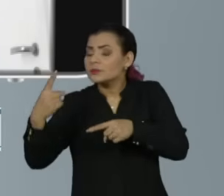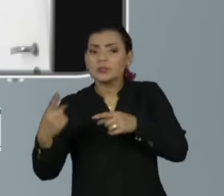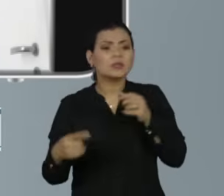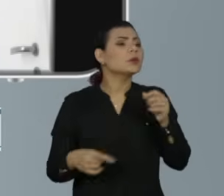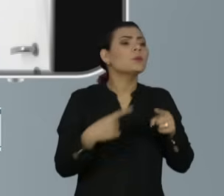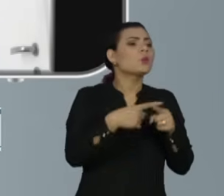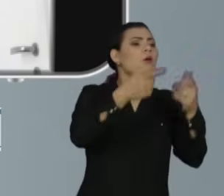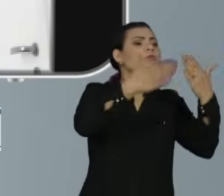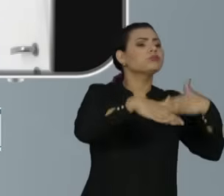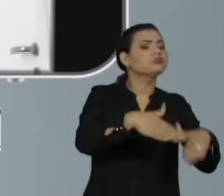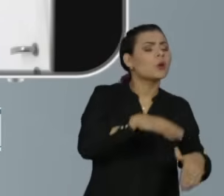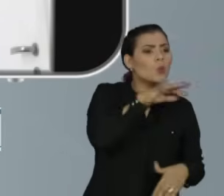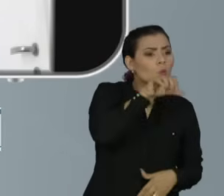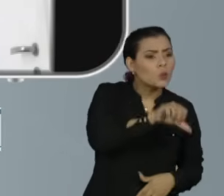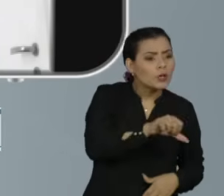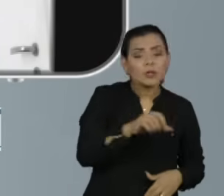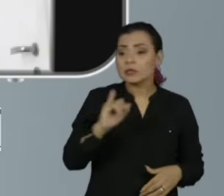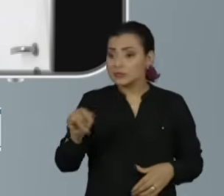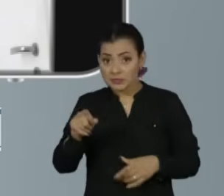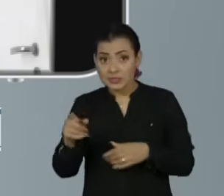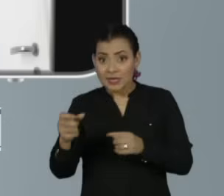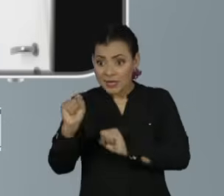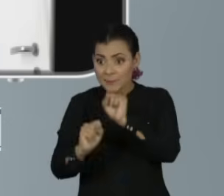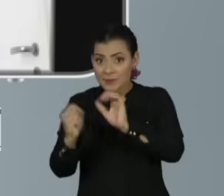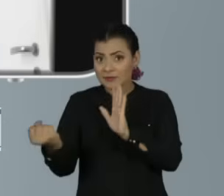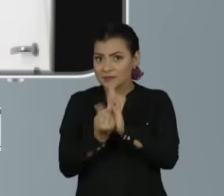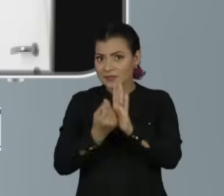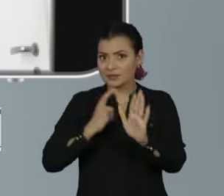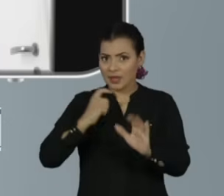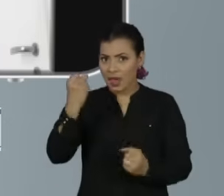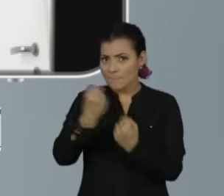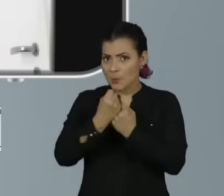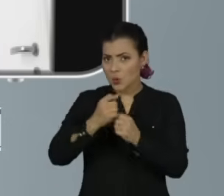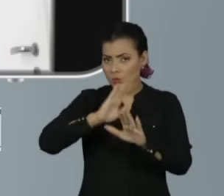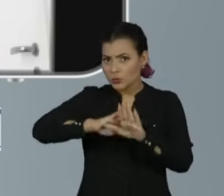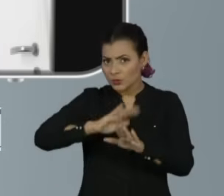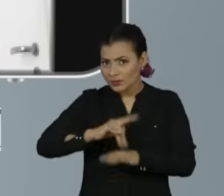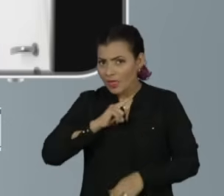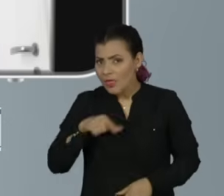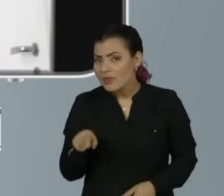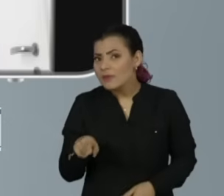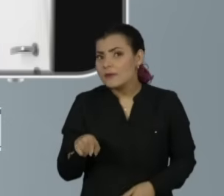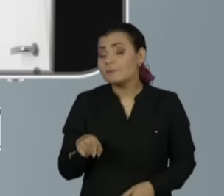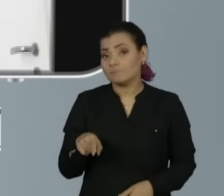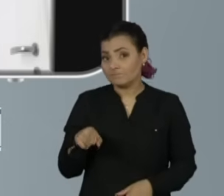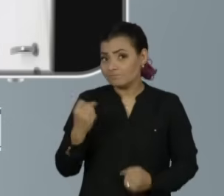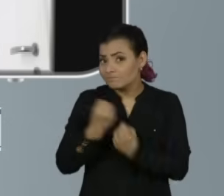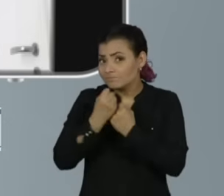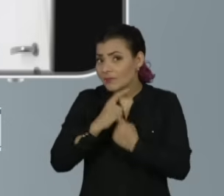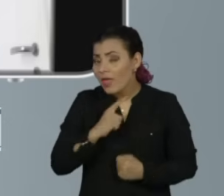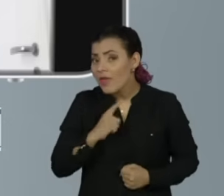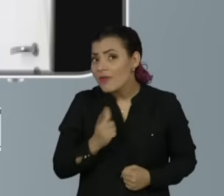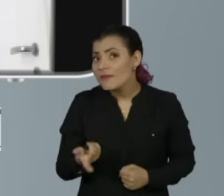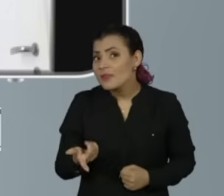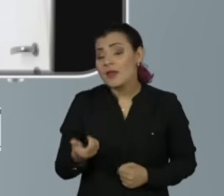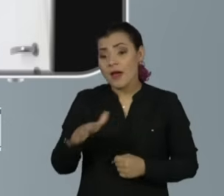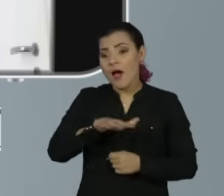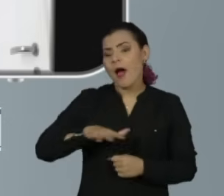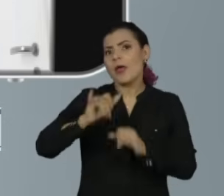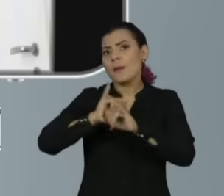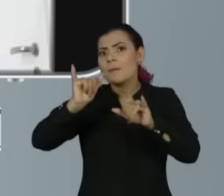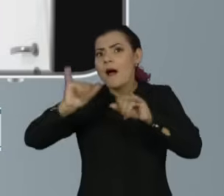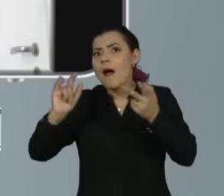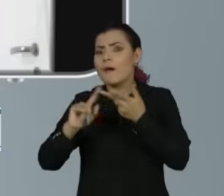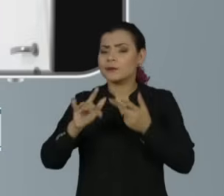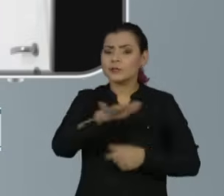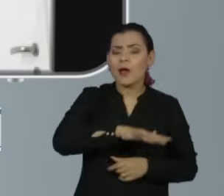se a franquia passa um know-how por trás. O que é isso? Se a franquia dá um suporte, tanto na área de marketing, na